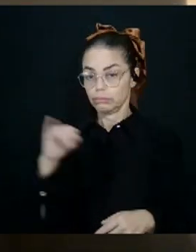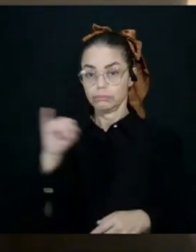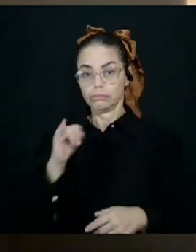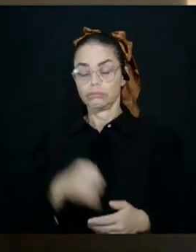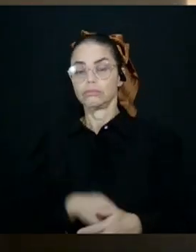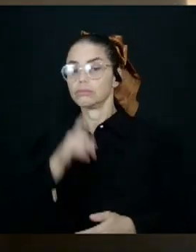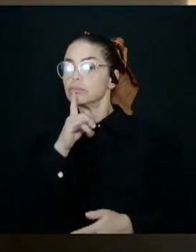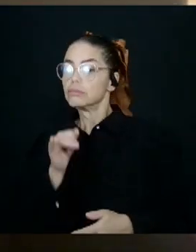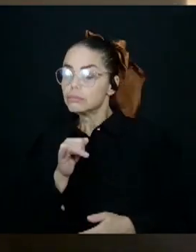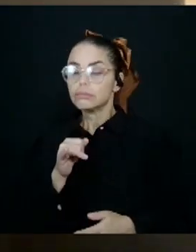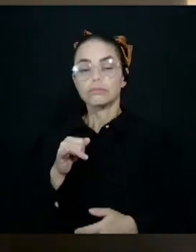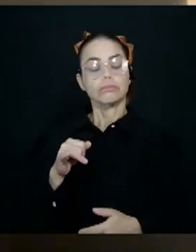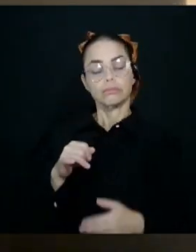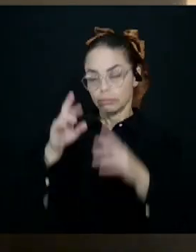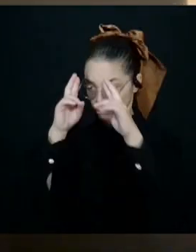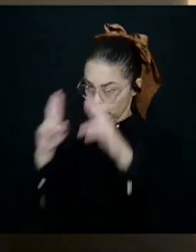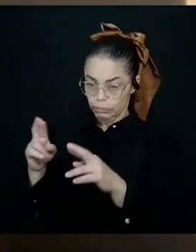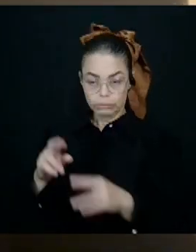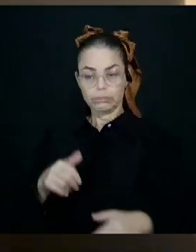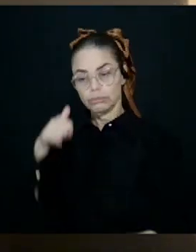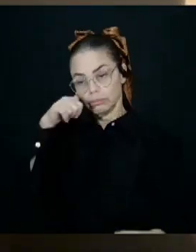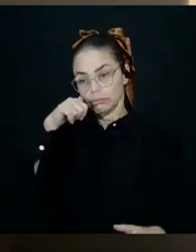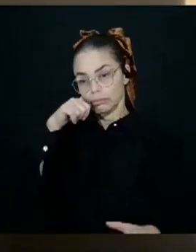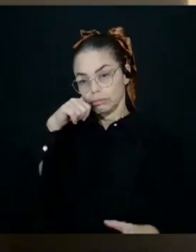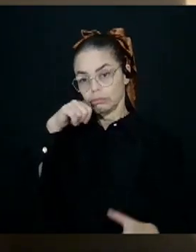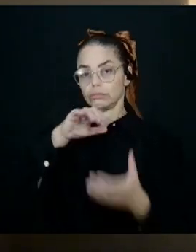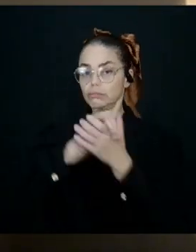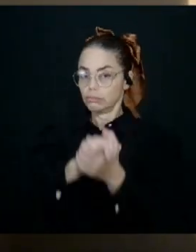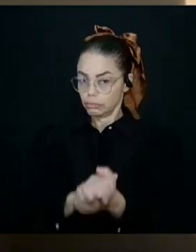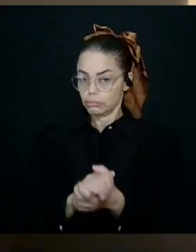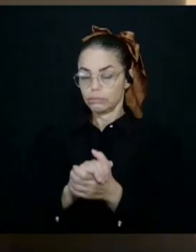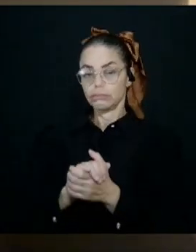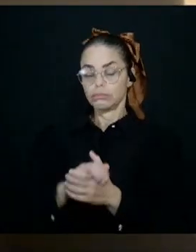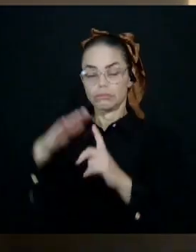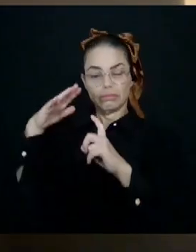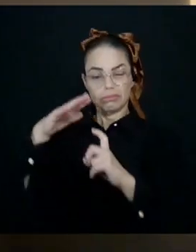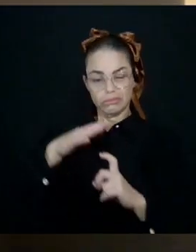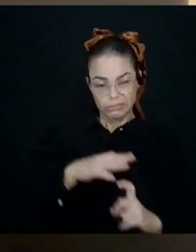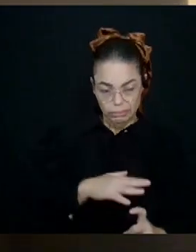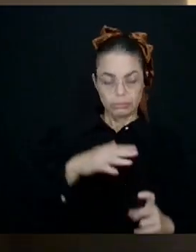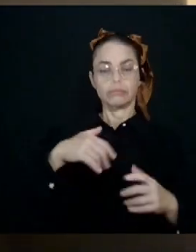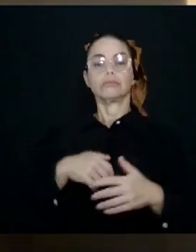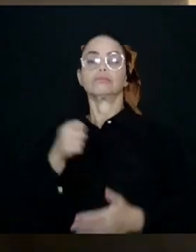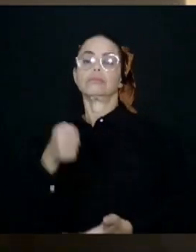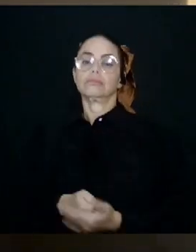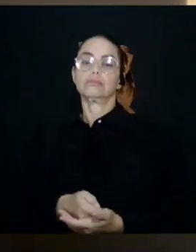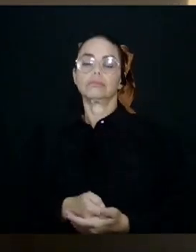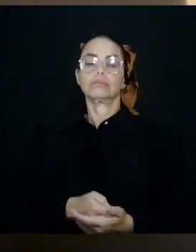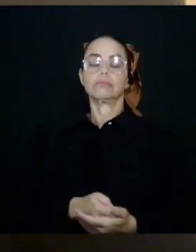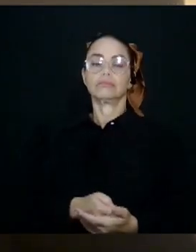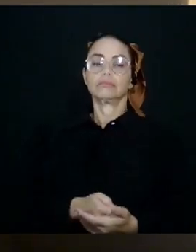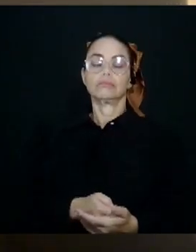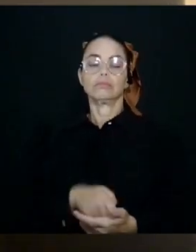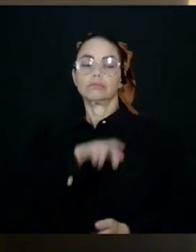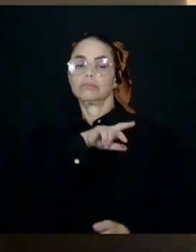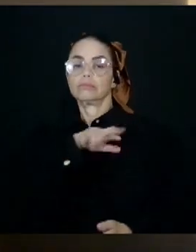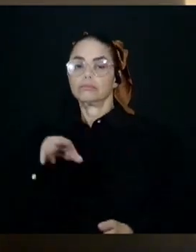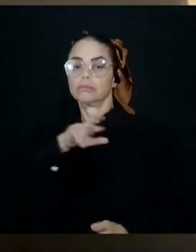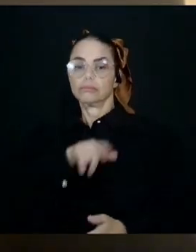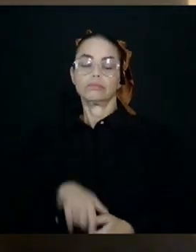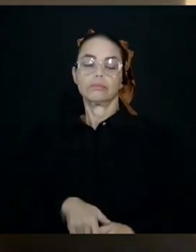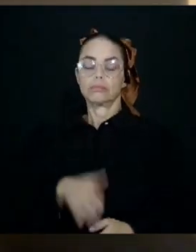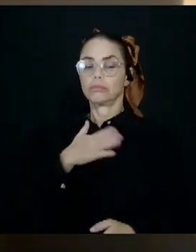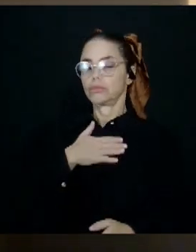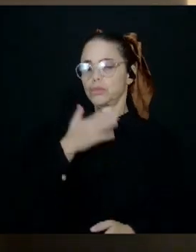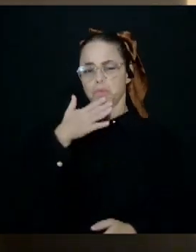ou tenta diminuir, né, pela imposição da questão da diferença de gênero e tal, isso é um absurdo. Então, é fundamental